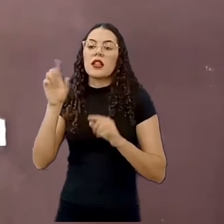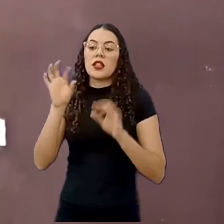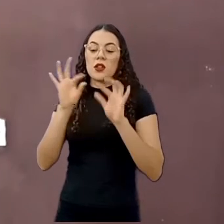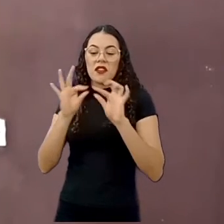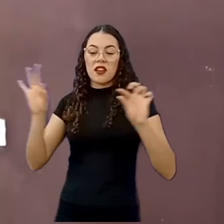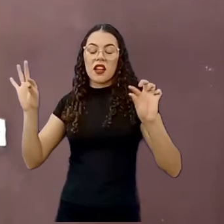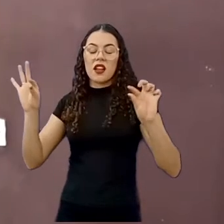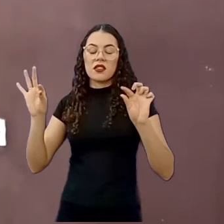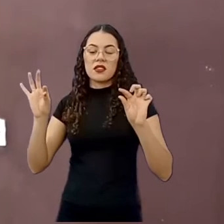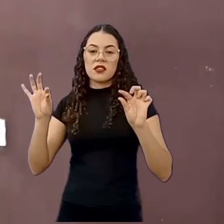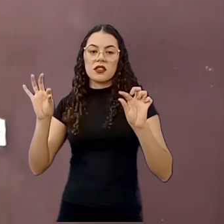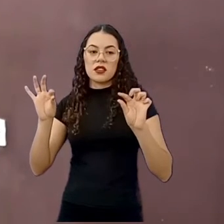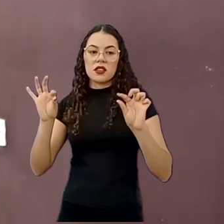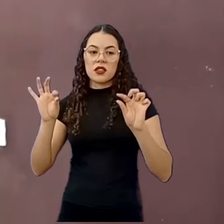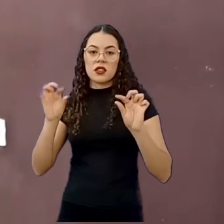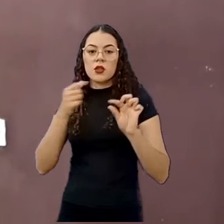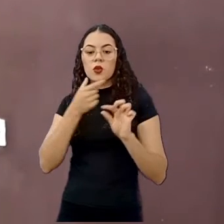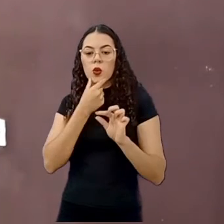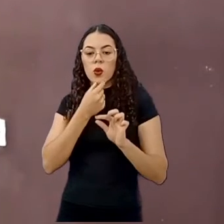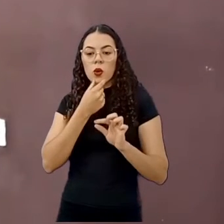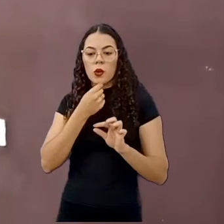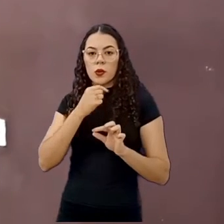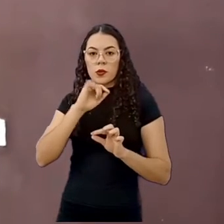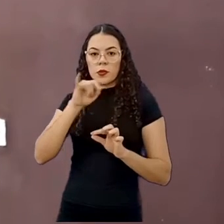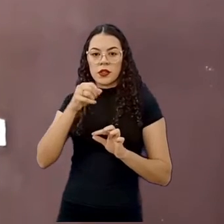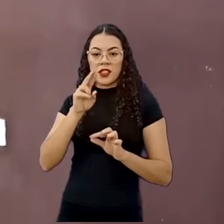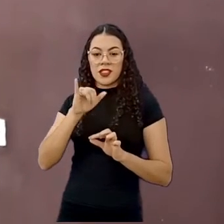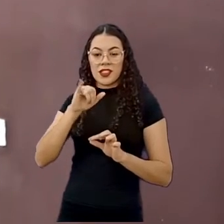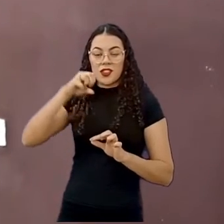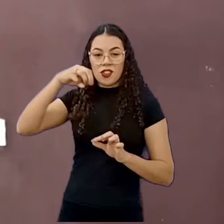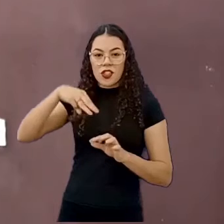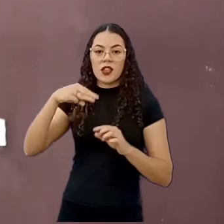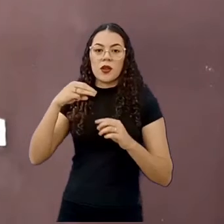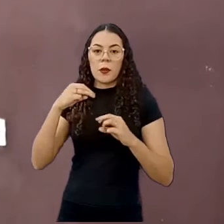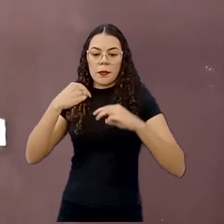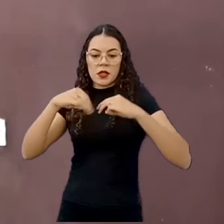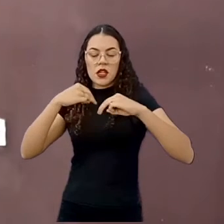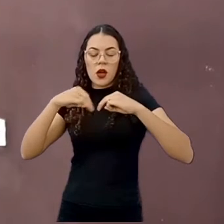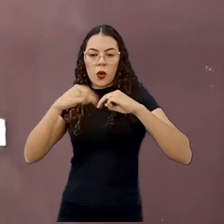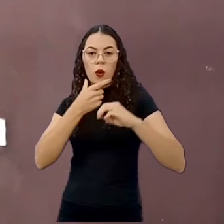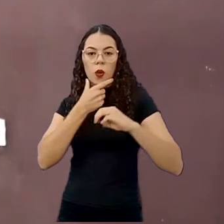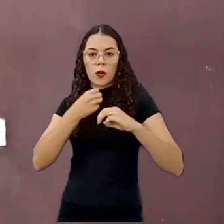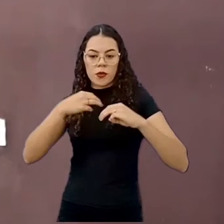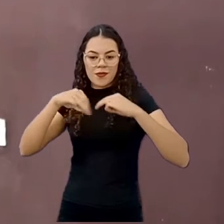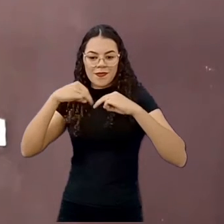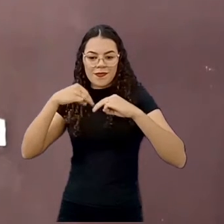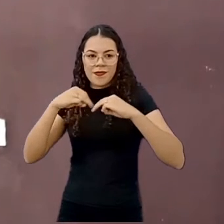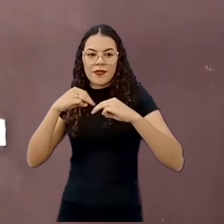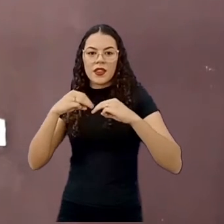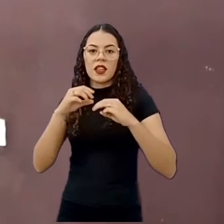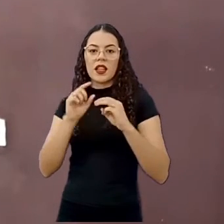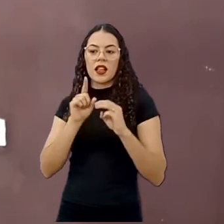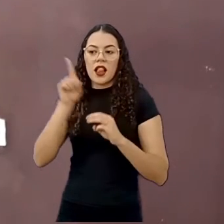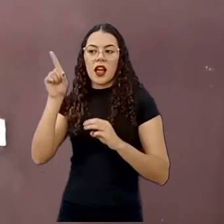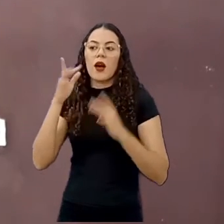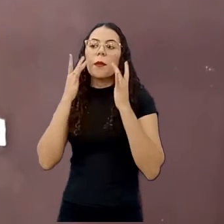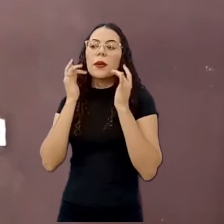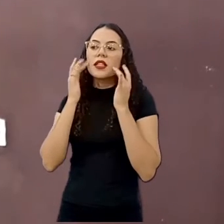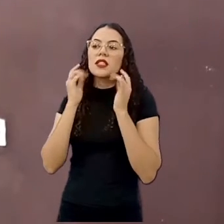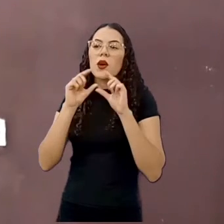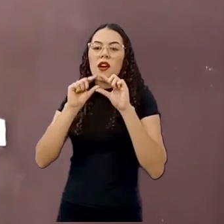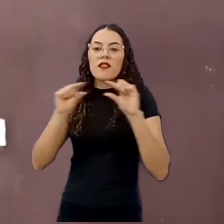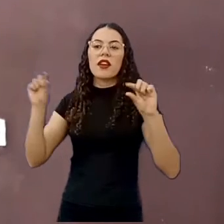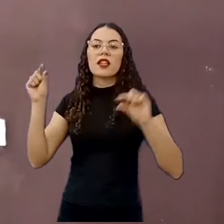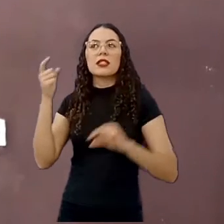frase do Jim Elliot, né, o missionário que dá vida a essa peça, diz o seguinte, é uma frase